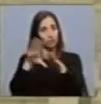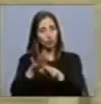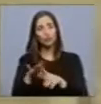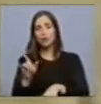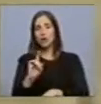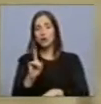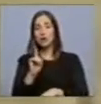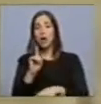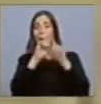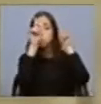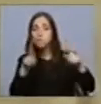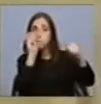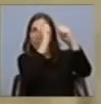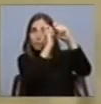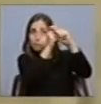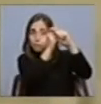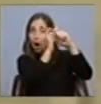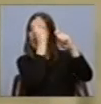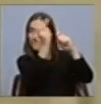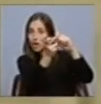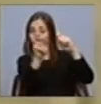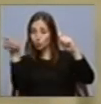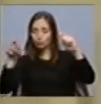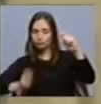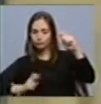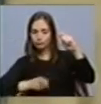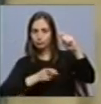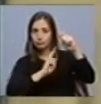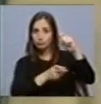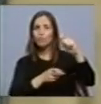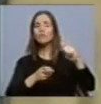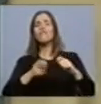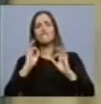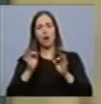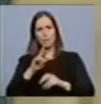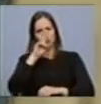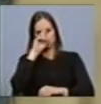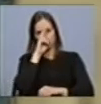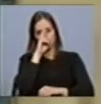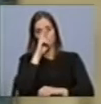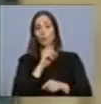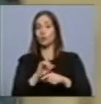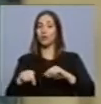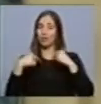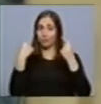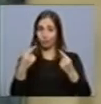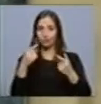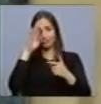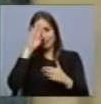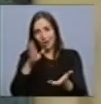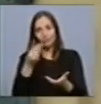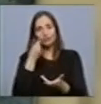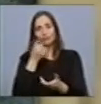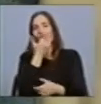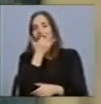a prendê-los. Tu é que irás ter com eles. Vale a pena seres persistente, porque depois saberás também onde está a felicidade.